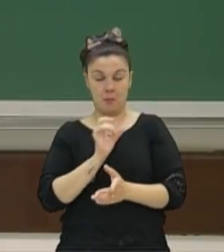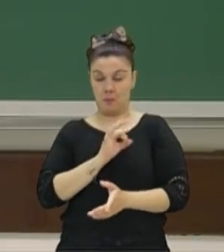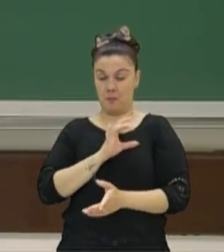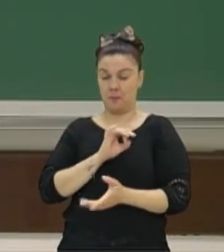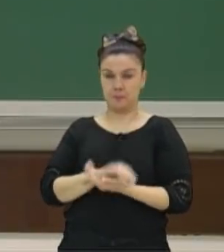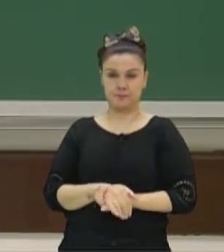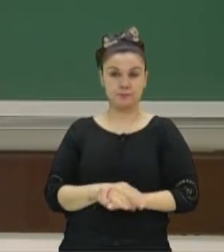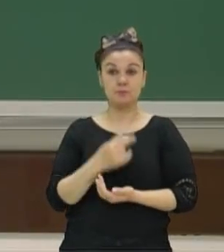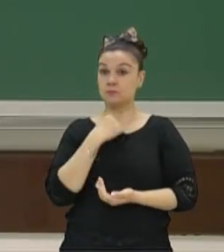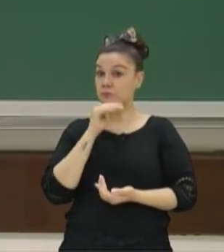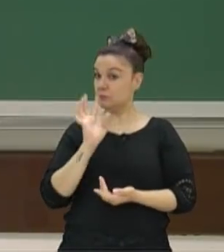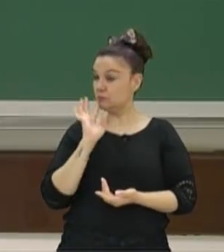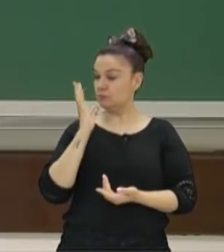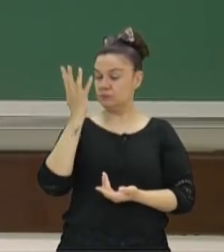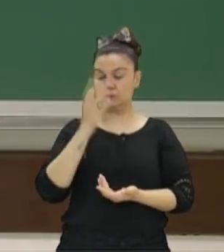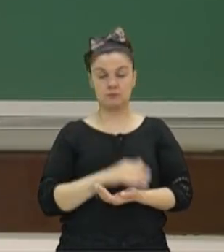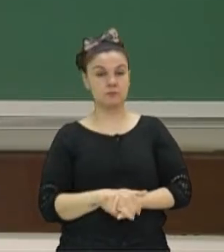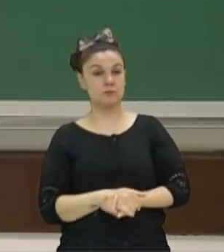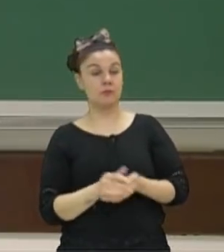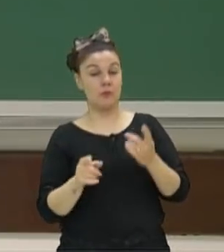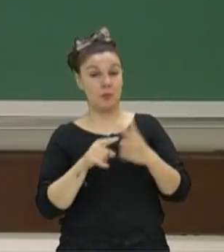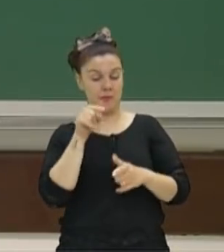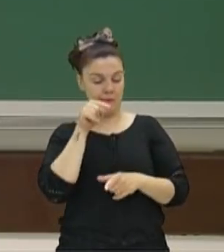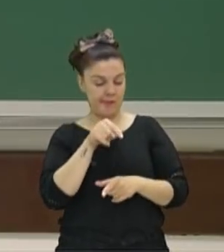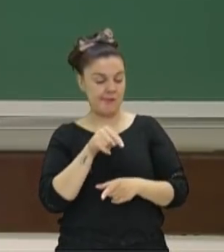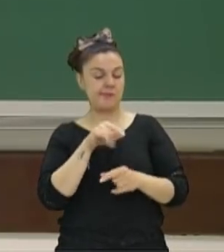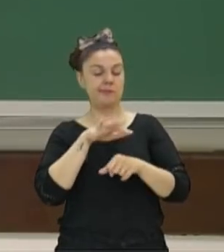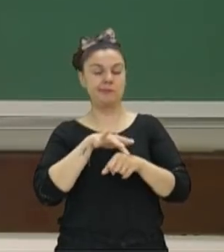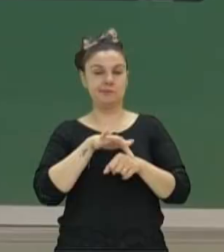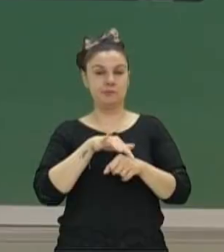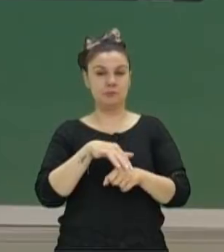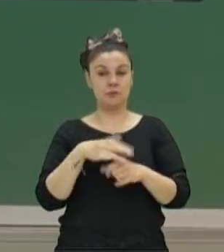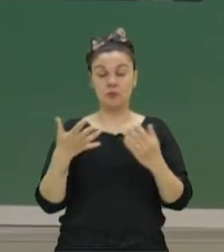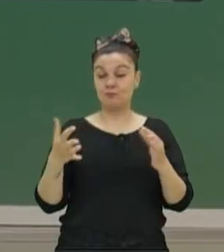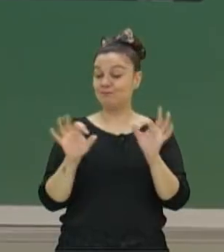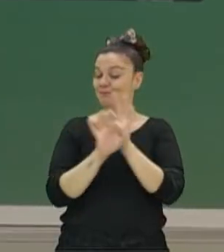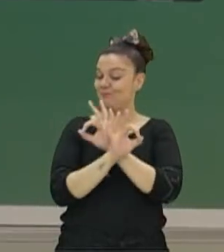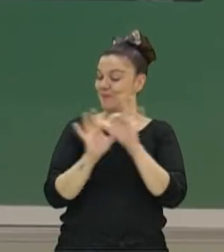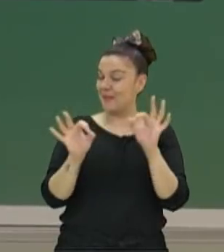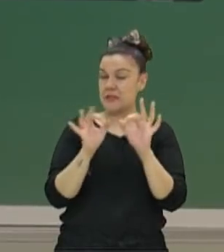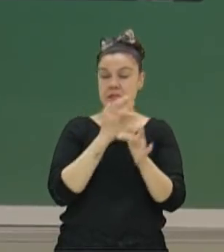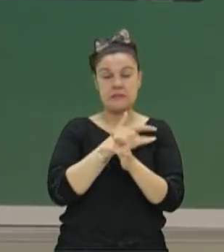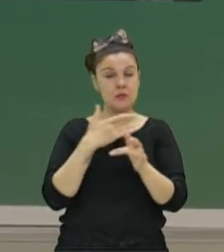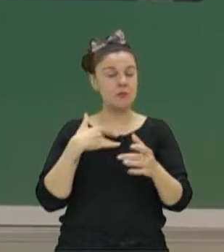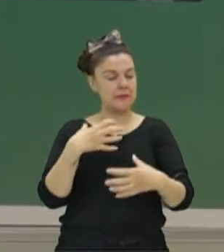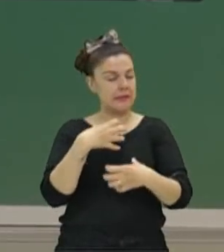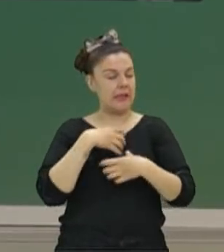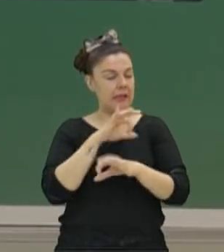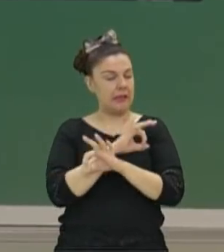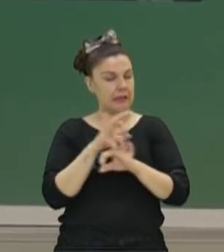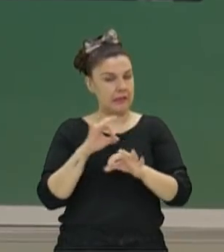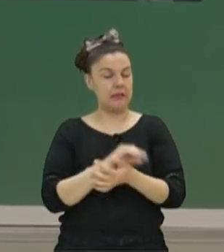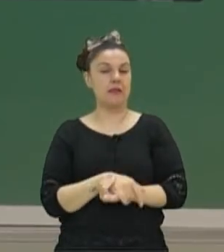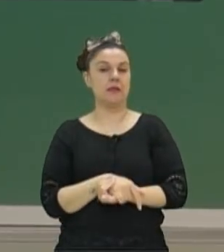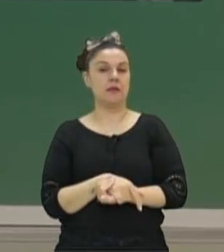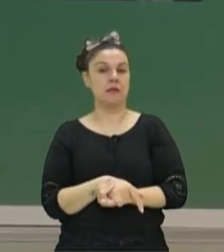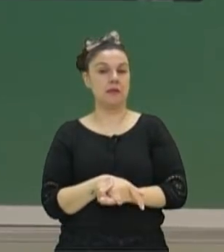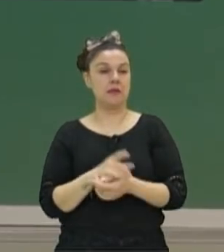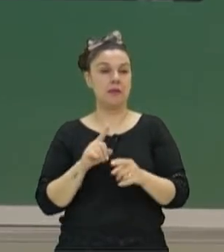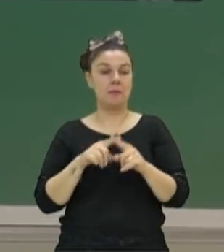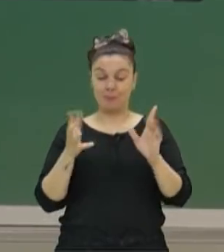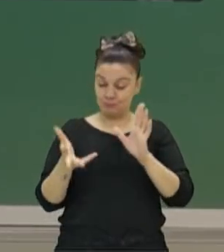medo. Isso não pode acontecer, porque essa doença ela pode não ter sinal nenhum, pode não sentir nada, tá? Mas ela